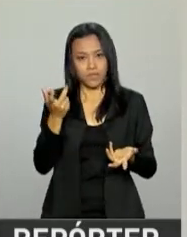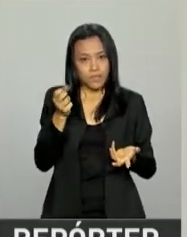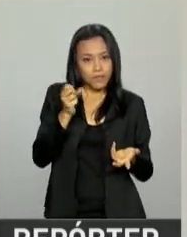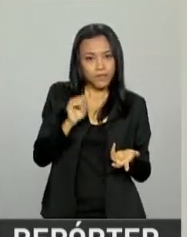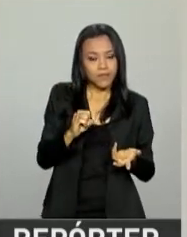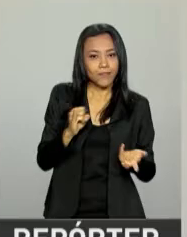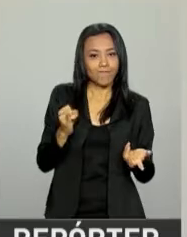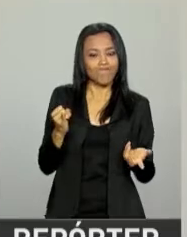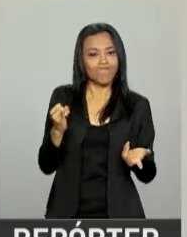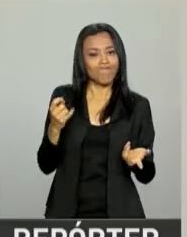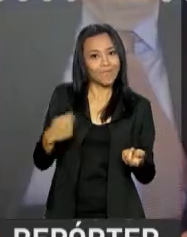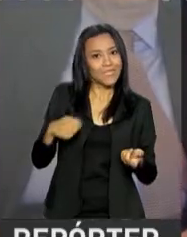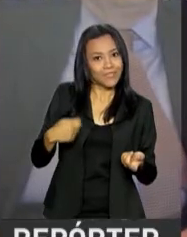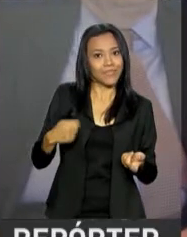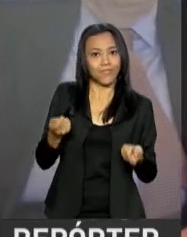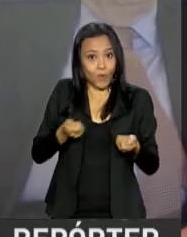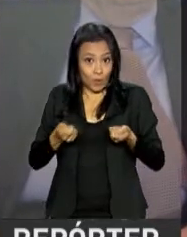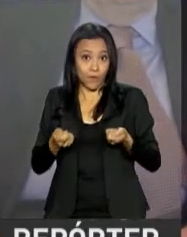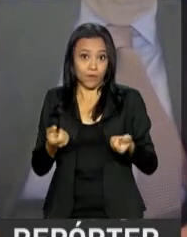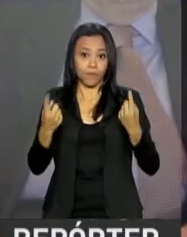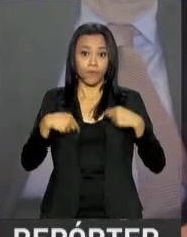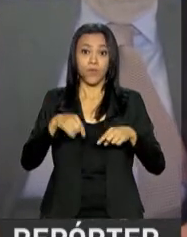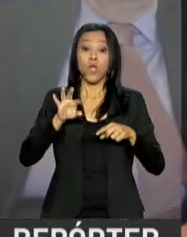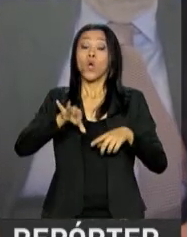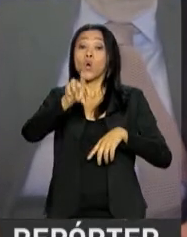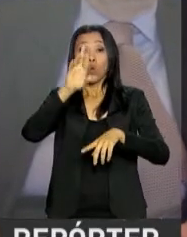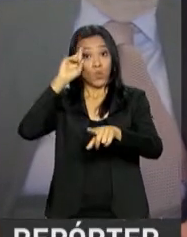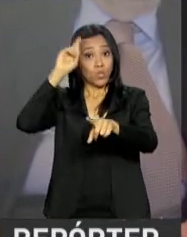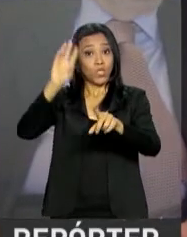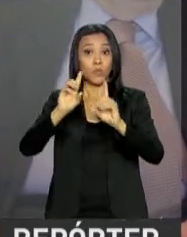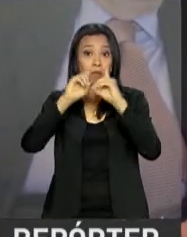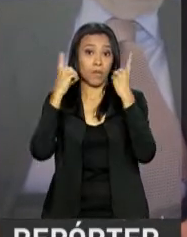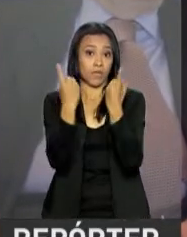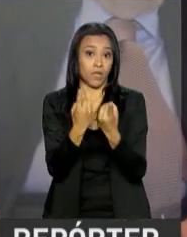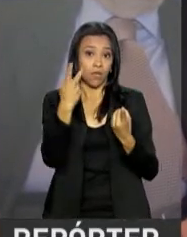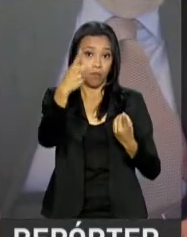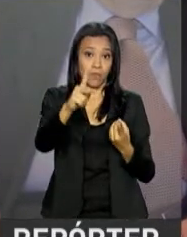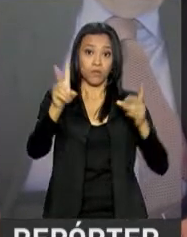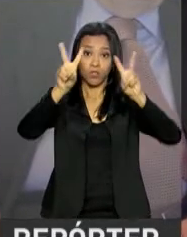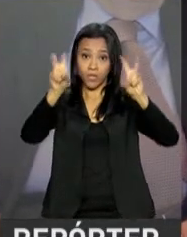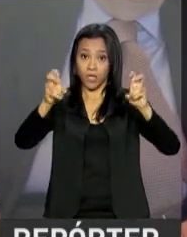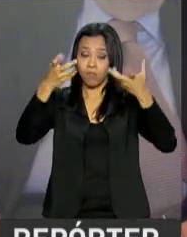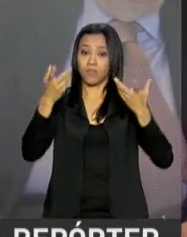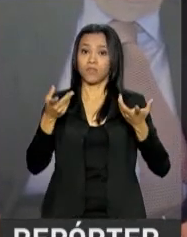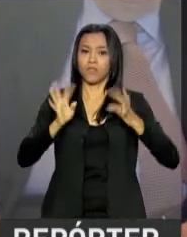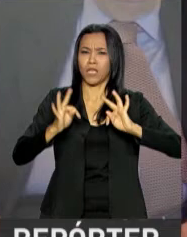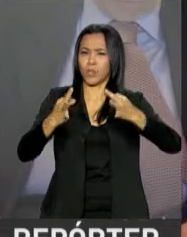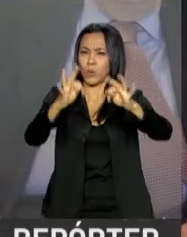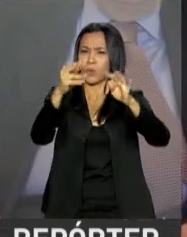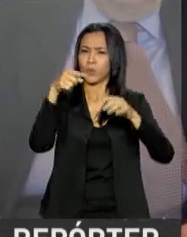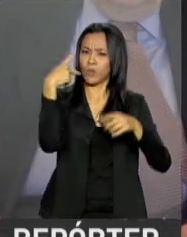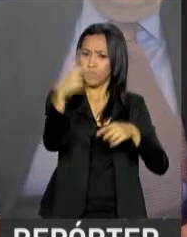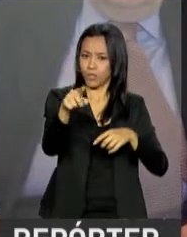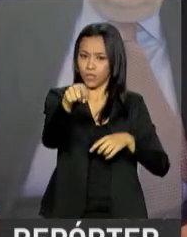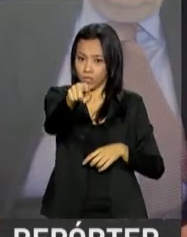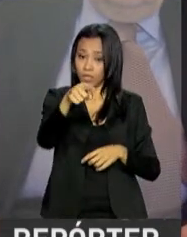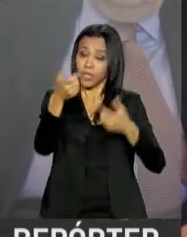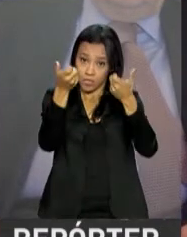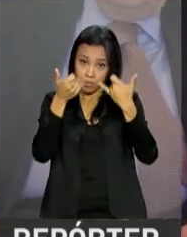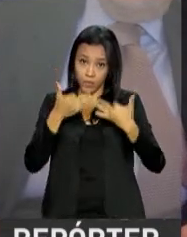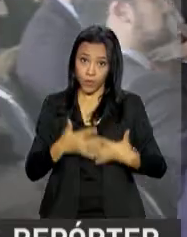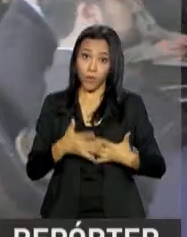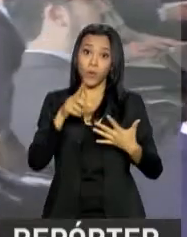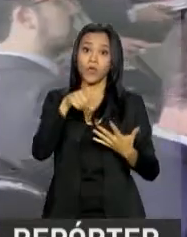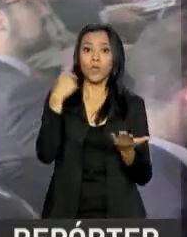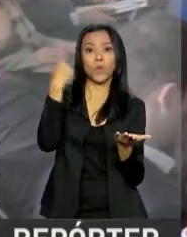a necessidade de regular o diretor do departamento de temas científicos e tecnológicos do ministério de relações exteriores destacou que a